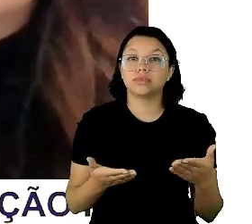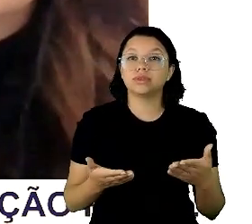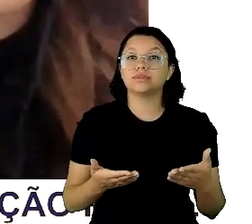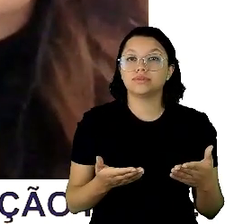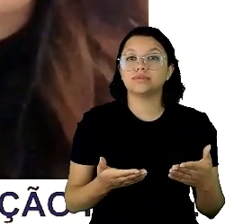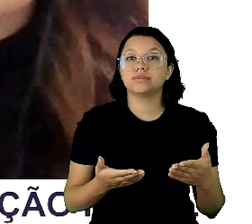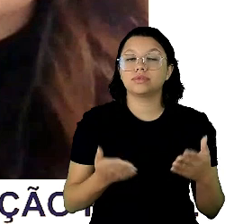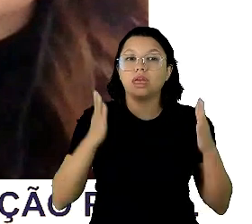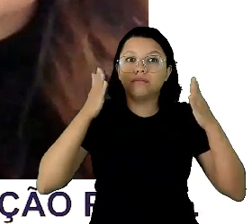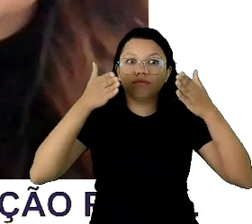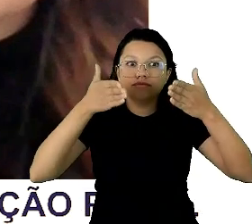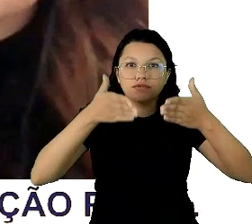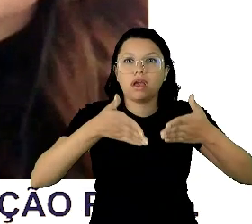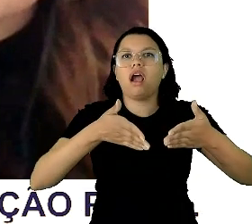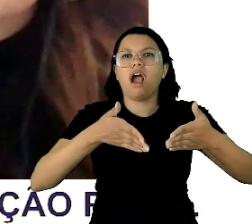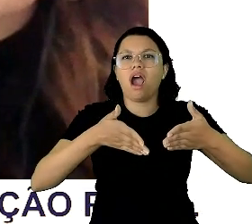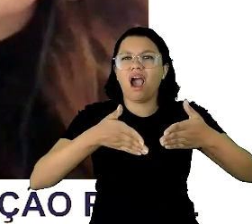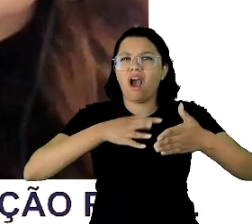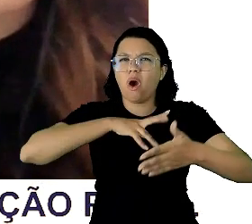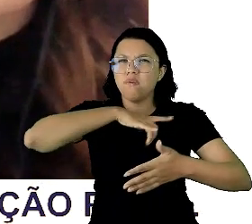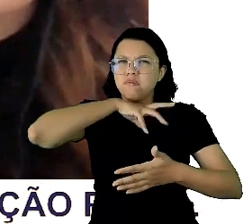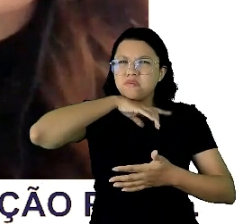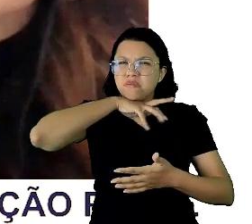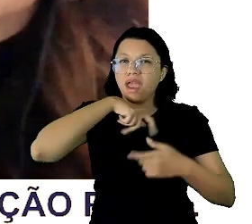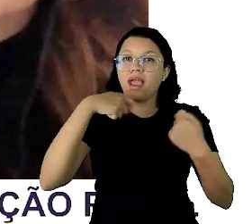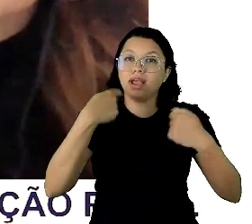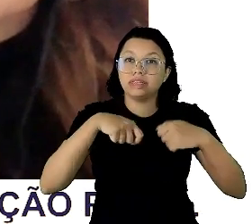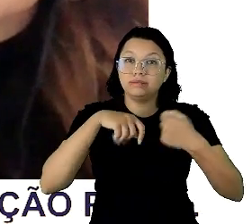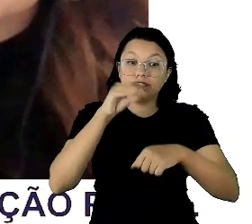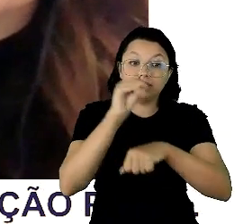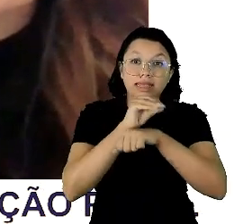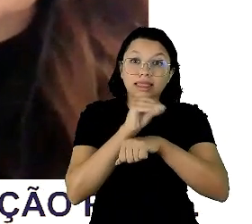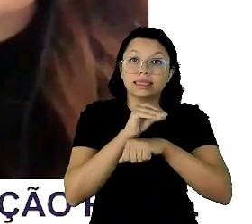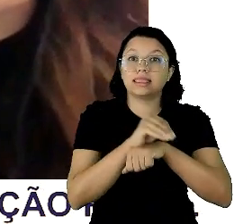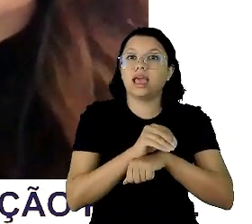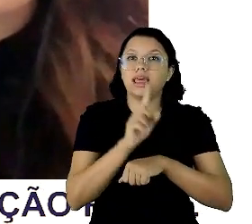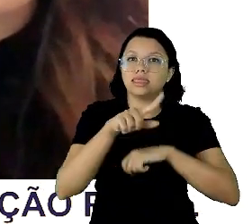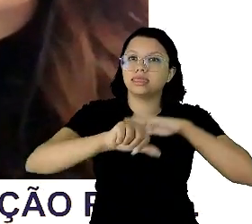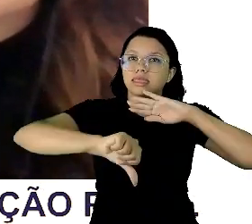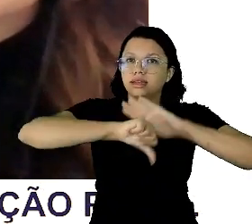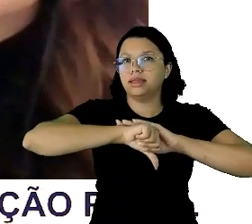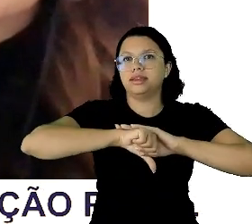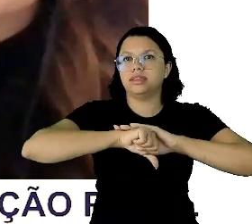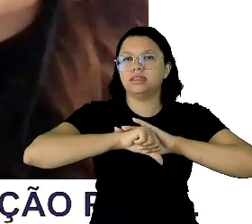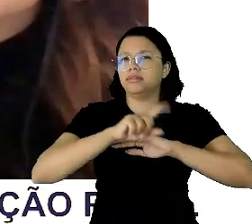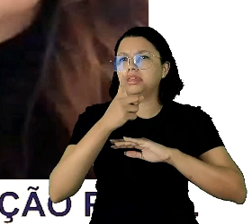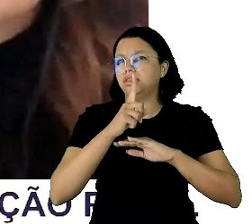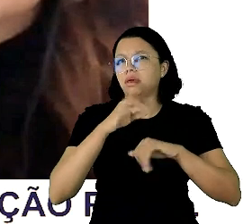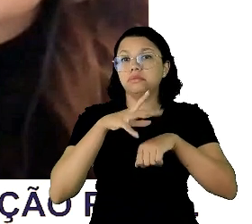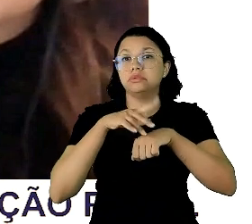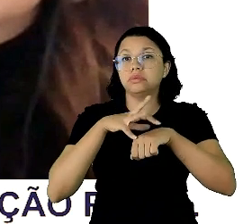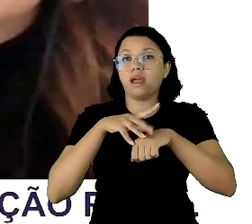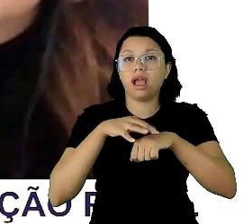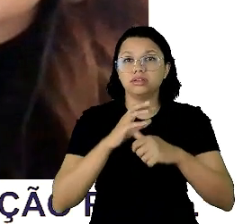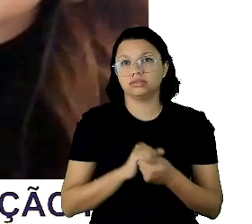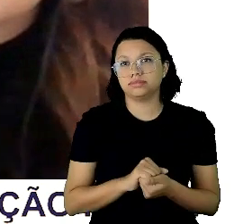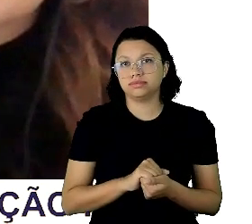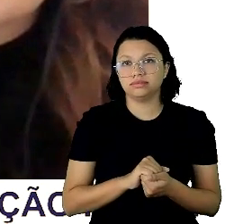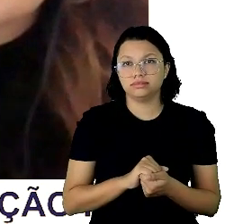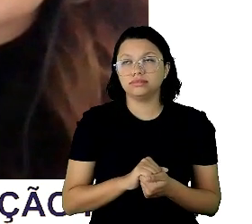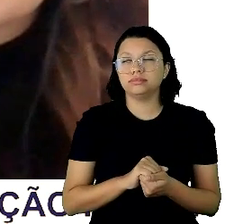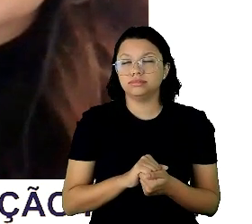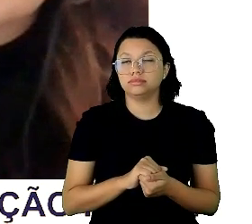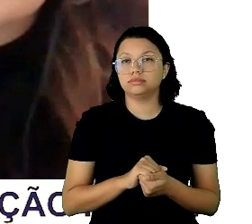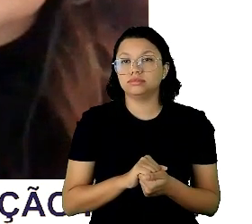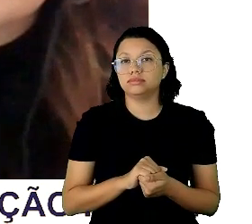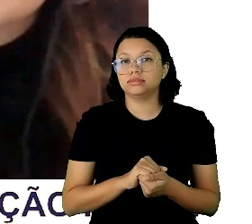tendência abominável e que precisa ser tratada como crime e não como doença, né?